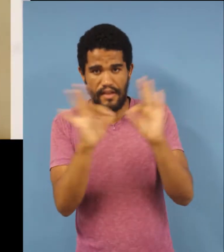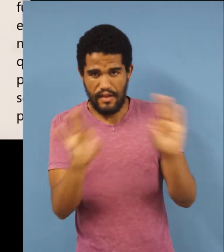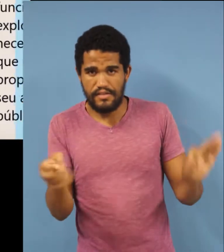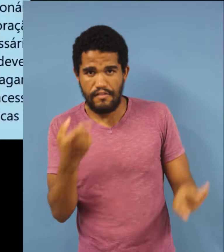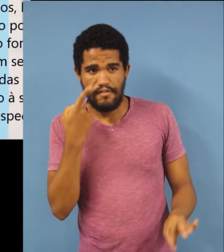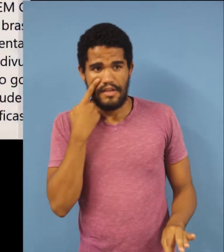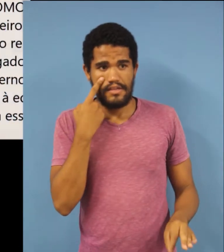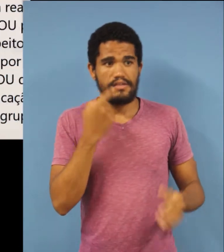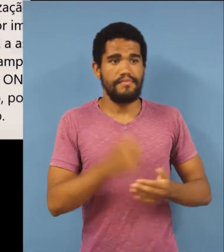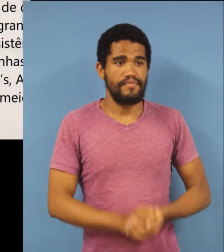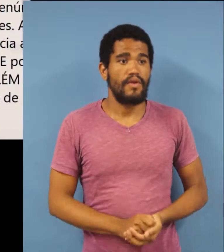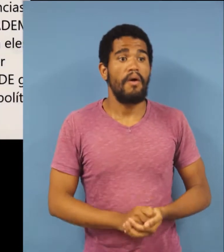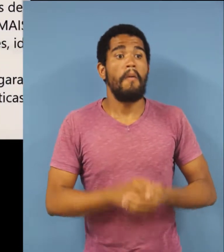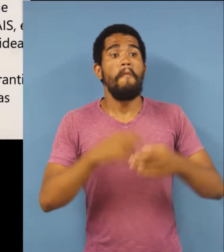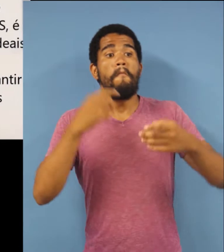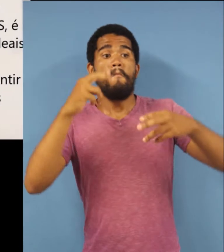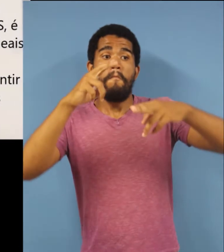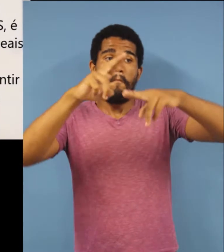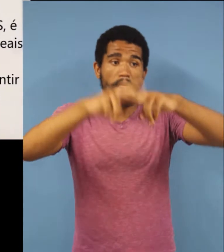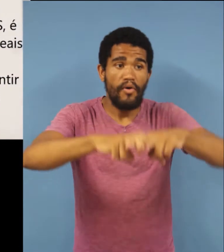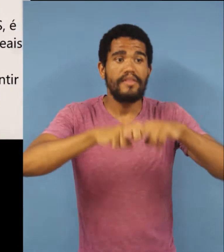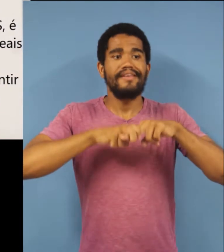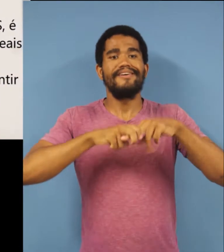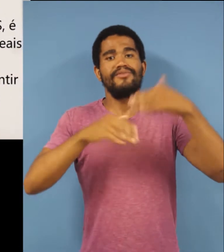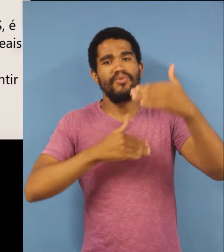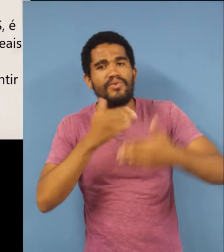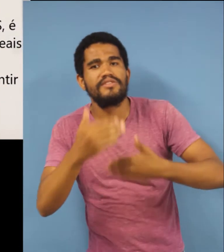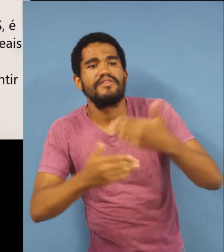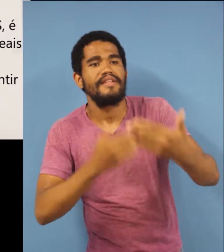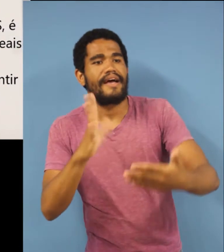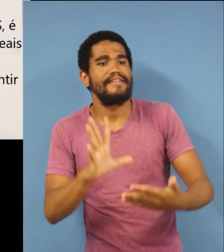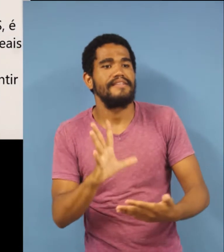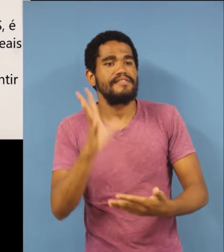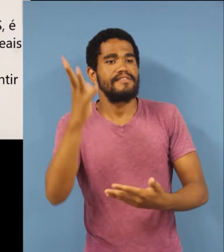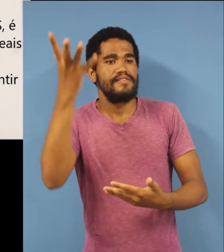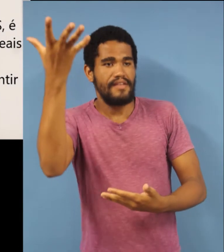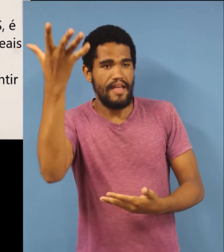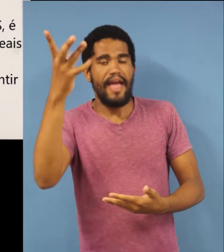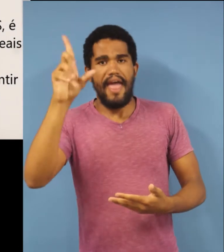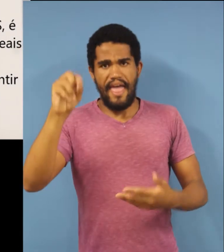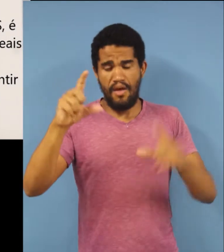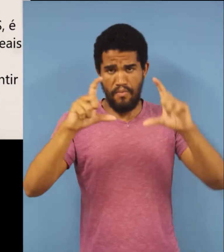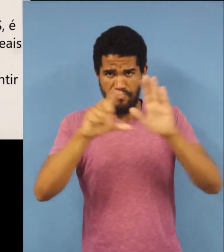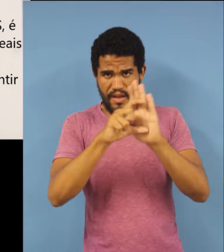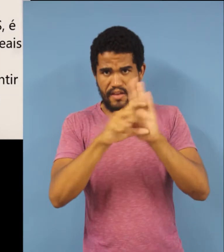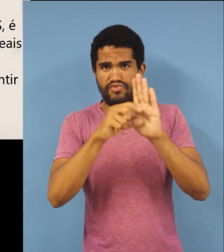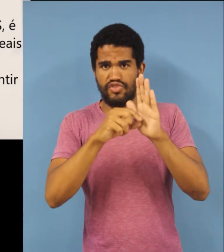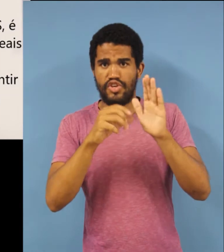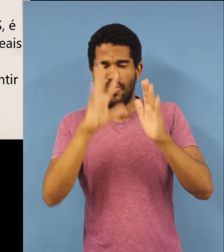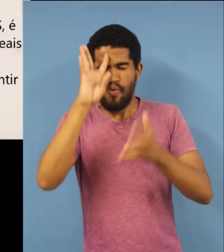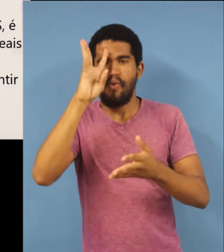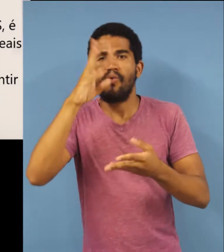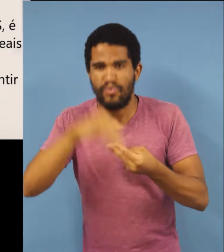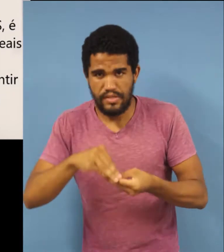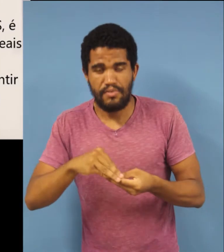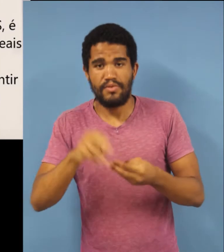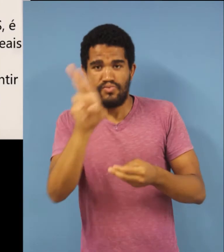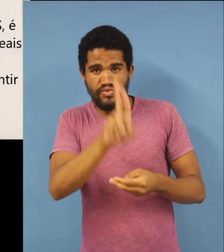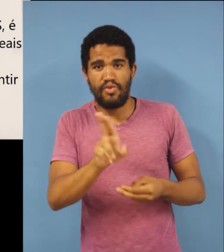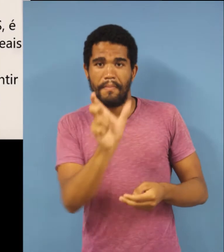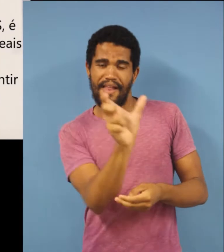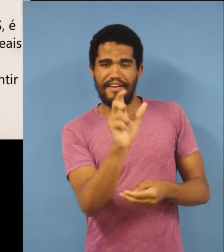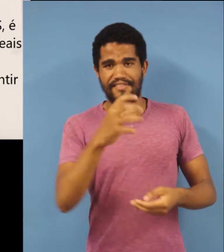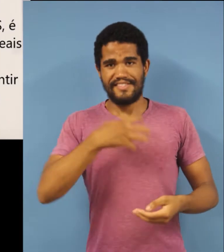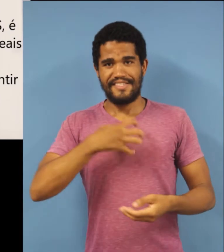lá. Portanto, para impedir a continuidade dessa situação, é um parágrafo de conclusão e ela começou com a conjunção